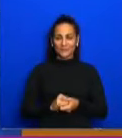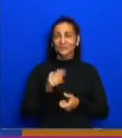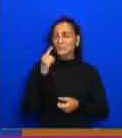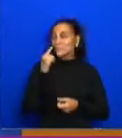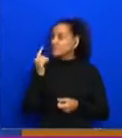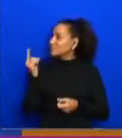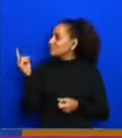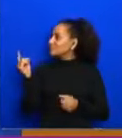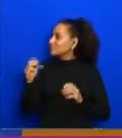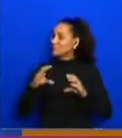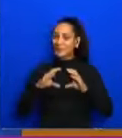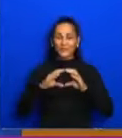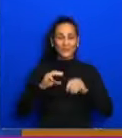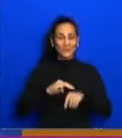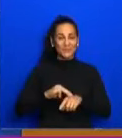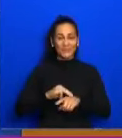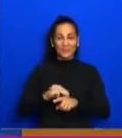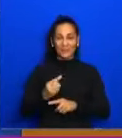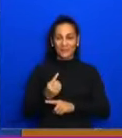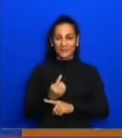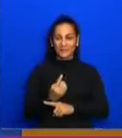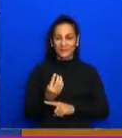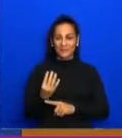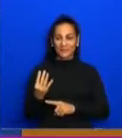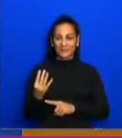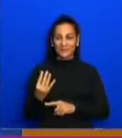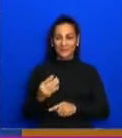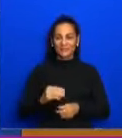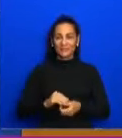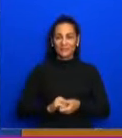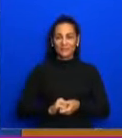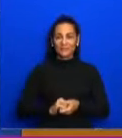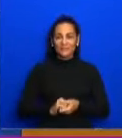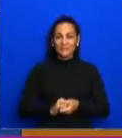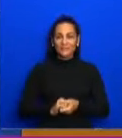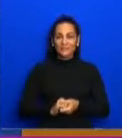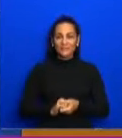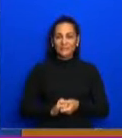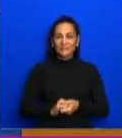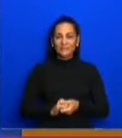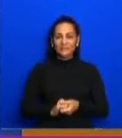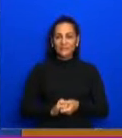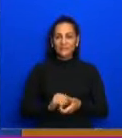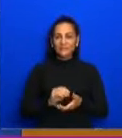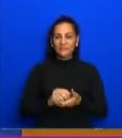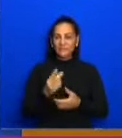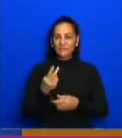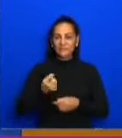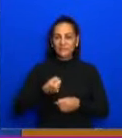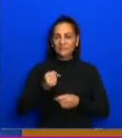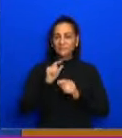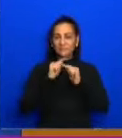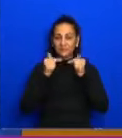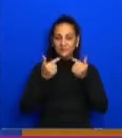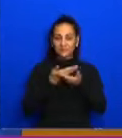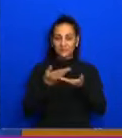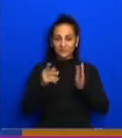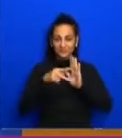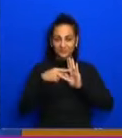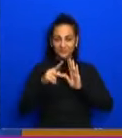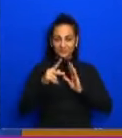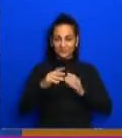Mais um número chegando. Bola marrom 14. Marrom número 14. Faltam dois números. Boa sorte para